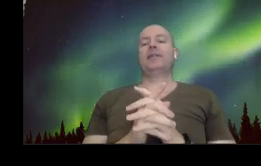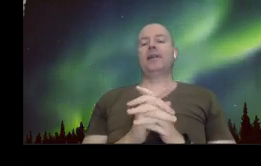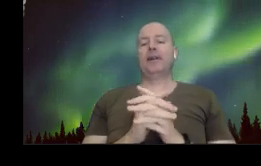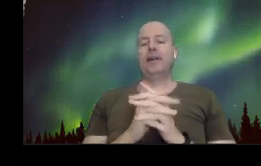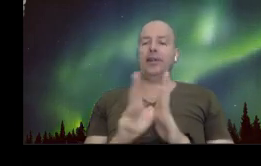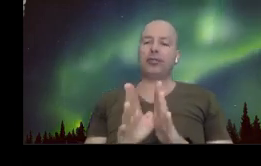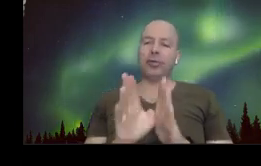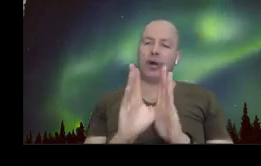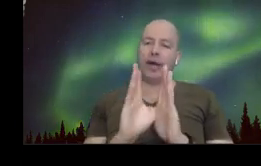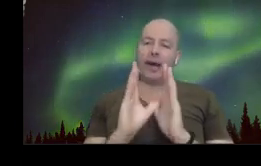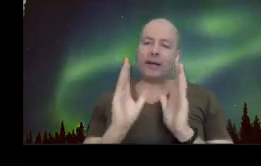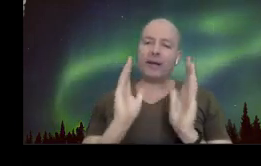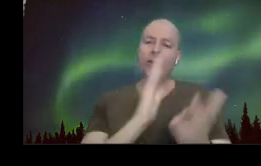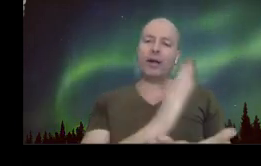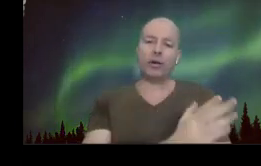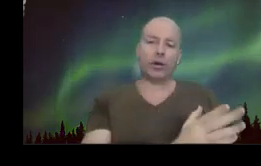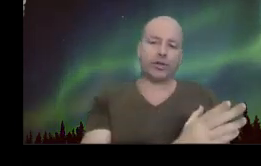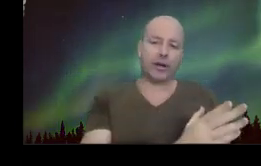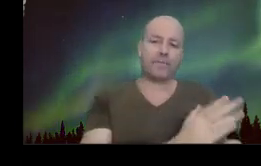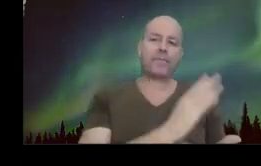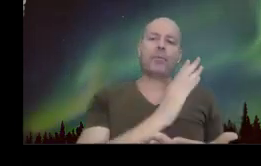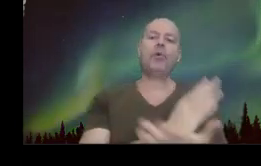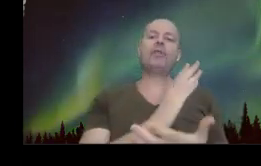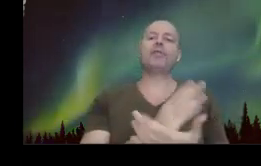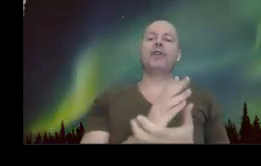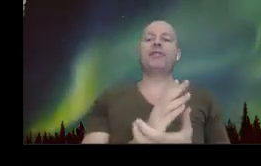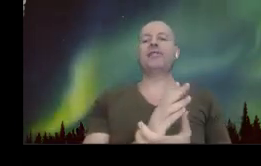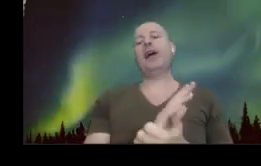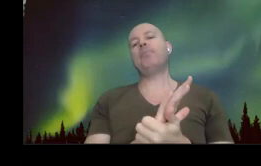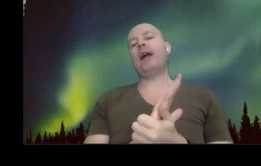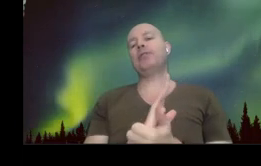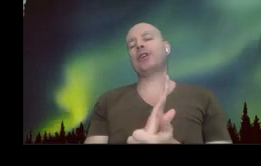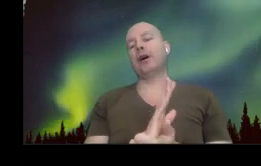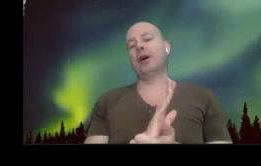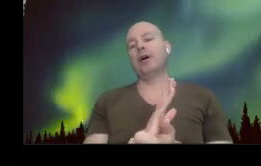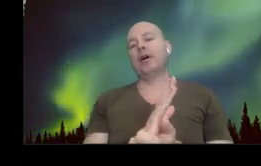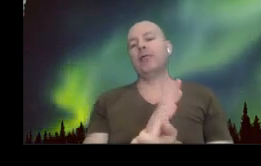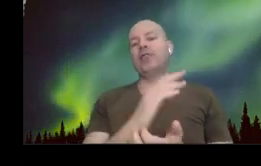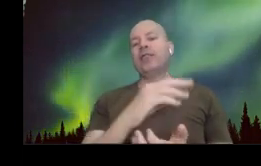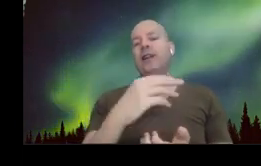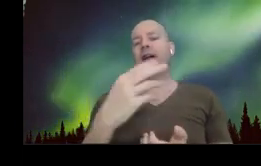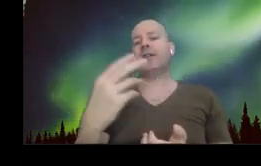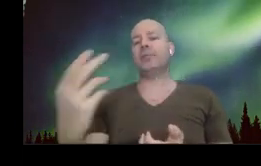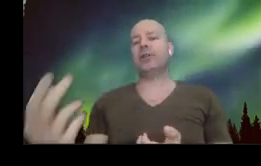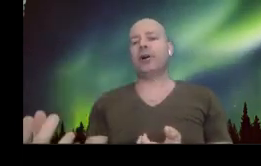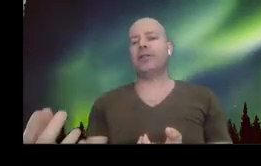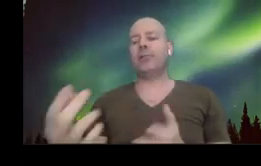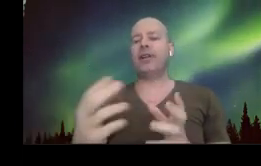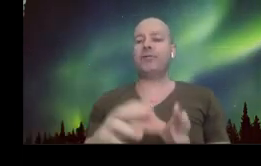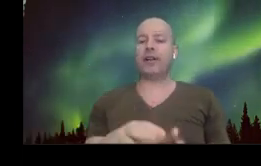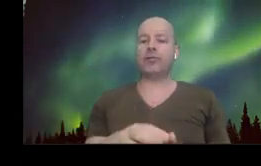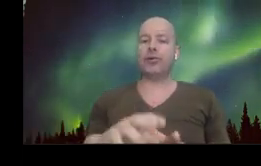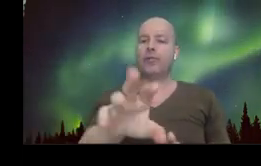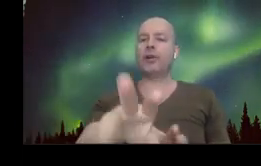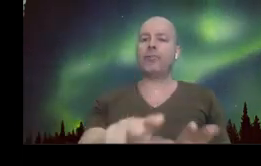Mas isso é a teoria ecológica. Muitas vezes, na prática, você ter áreas menores